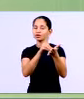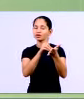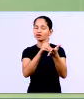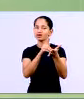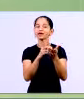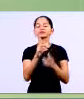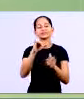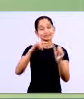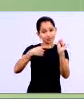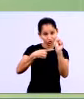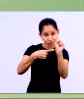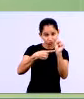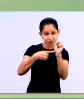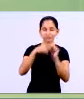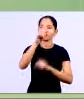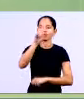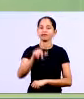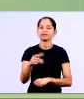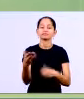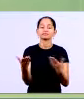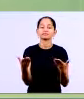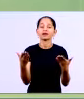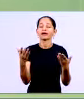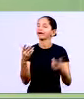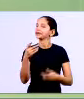é substantivo, tem hífen. Se bem que